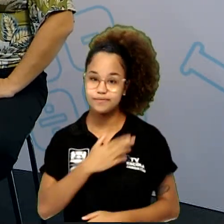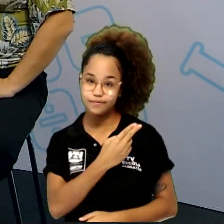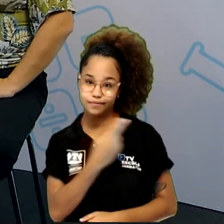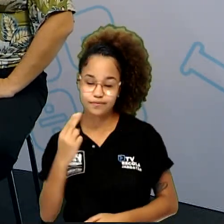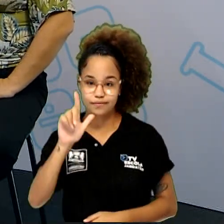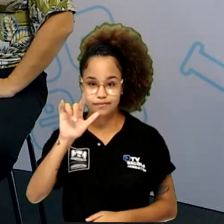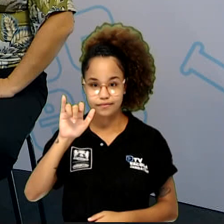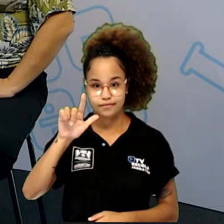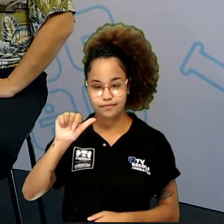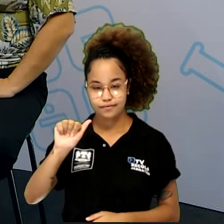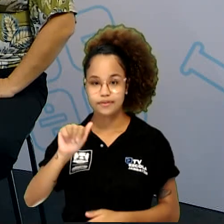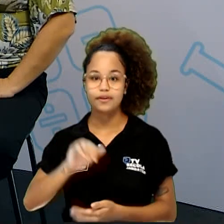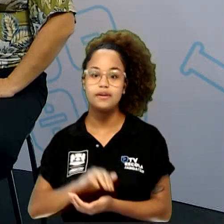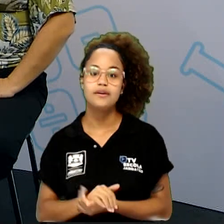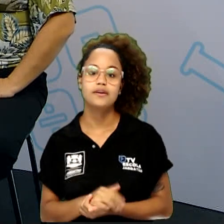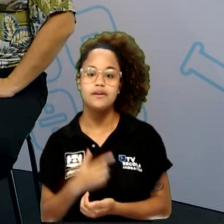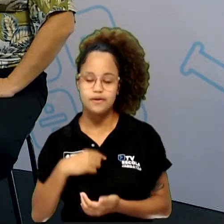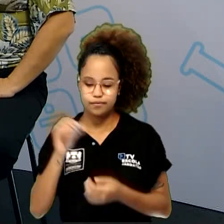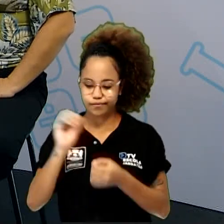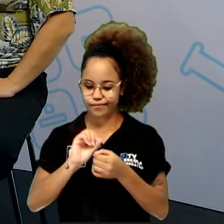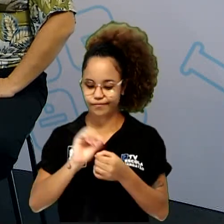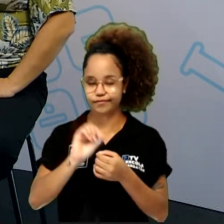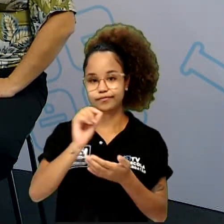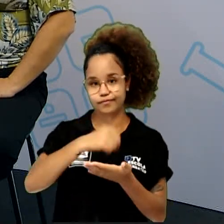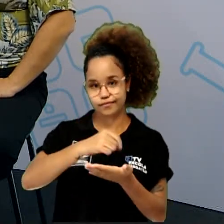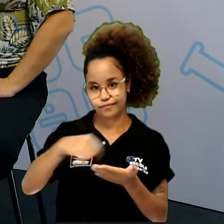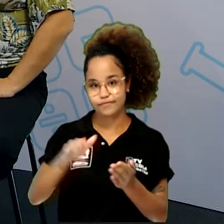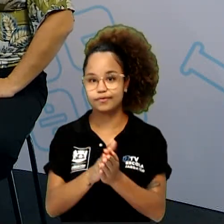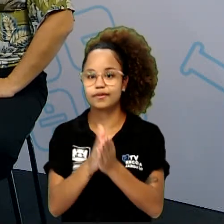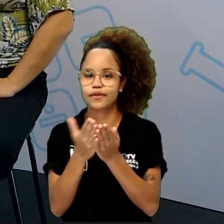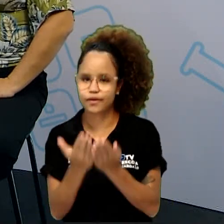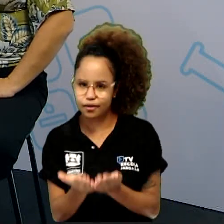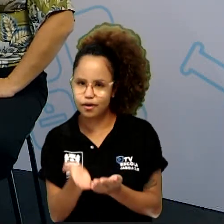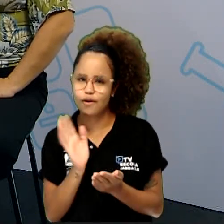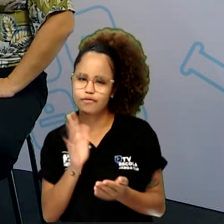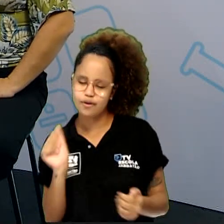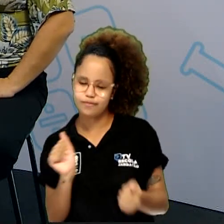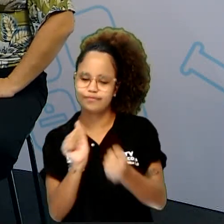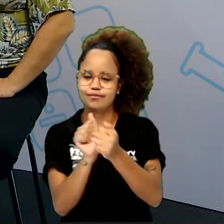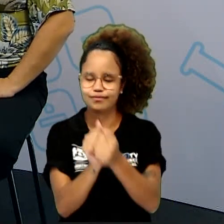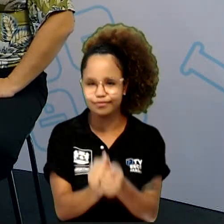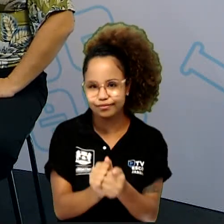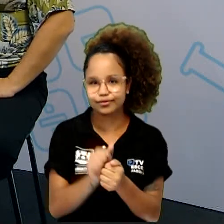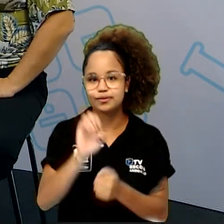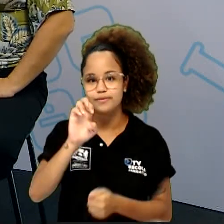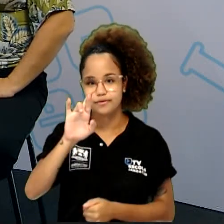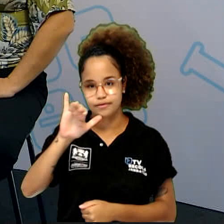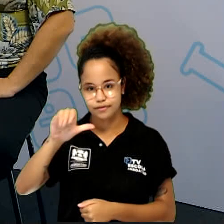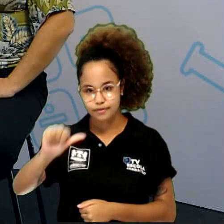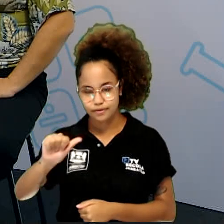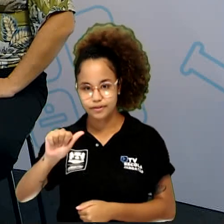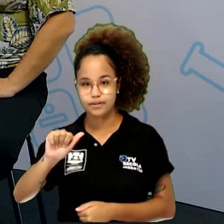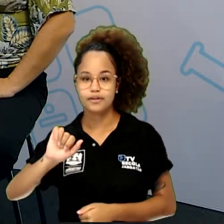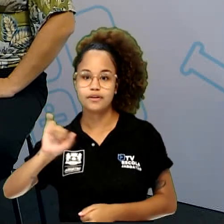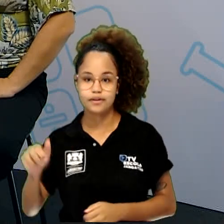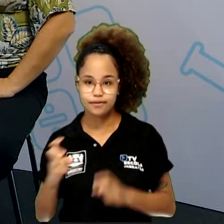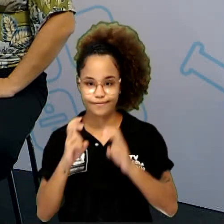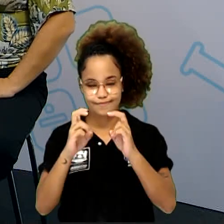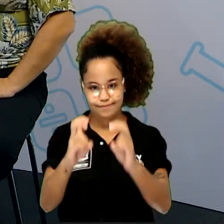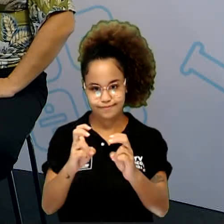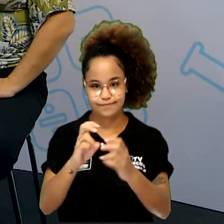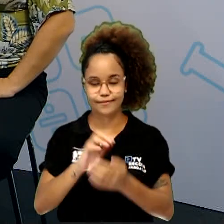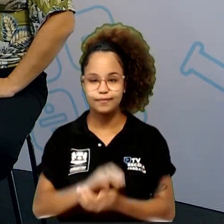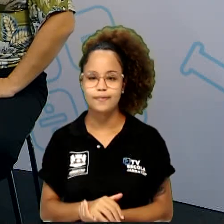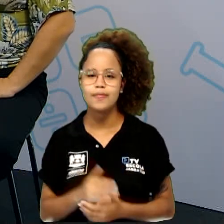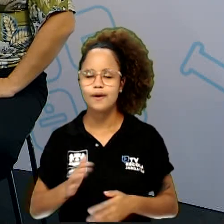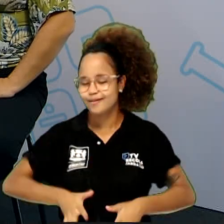Branco, autora do livro Bicho Esquisito. Já fui parceira aqui da nossa querida Érica, na Prefeitura de Jaboatão. Então